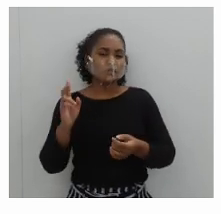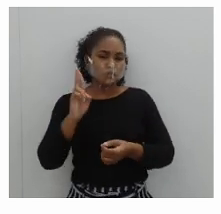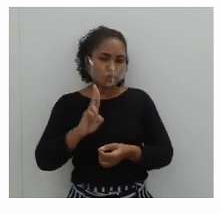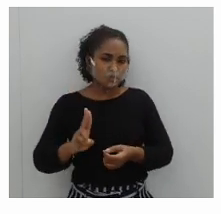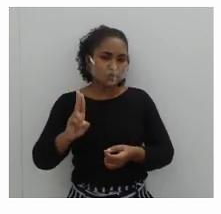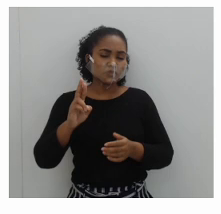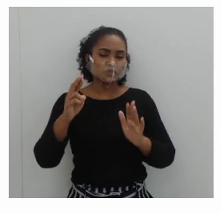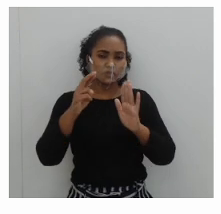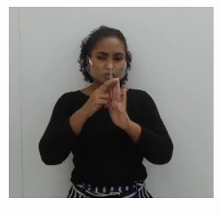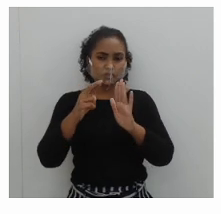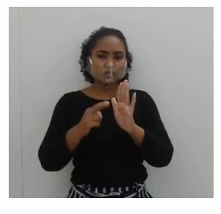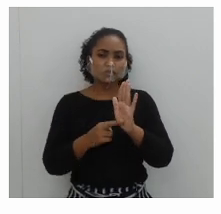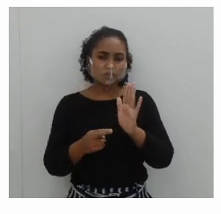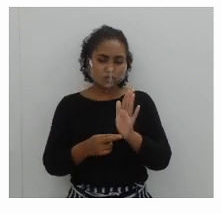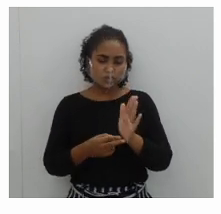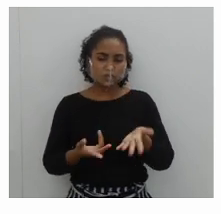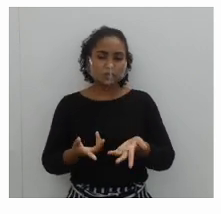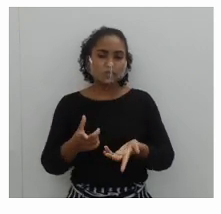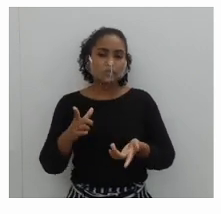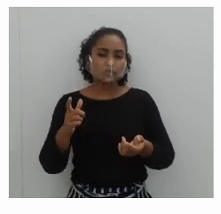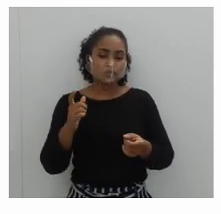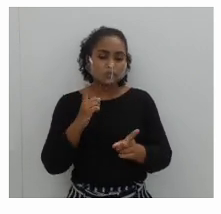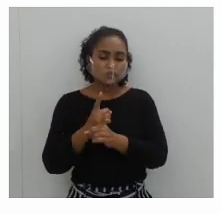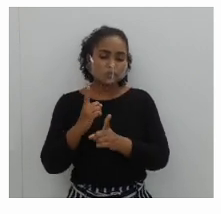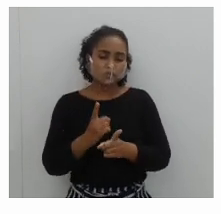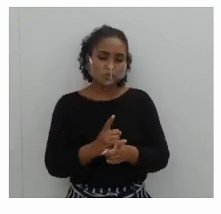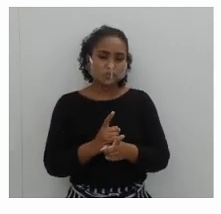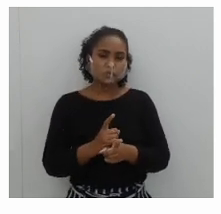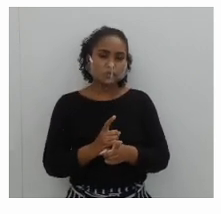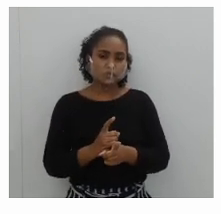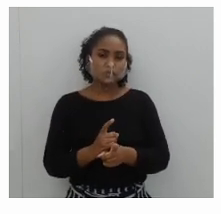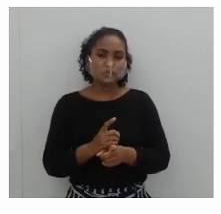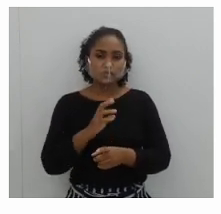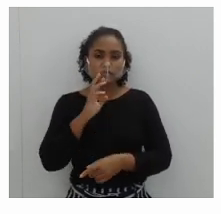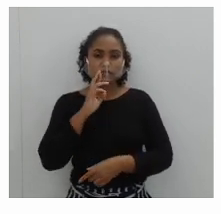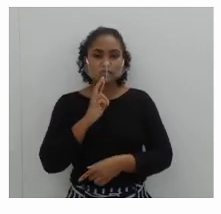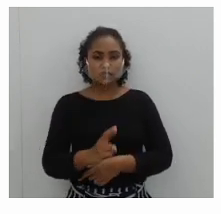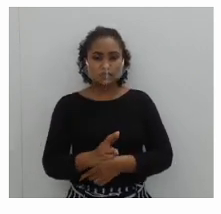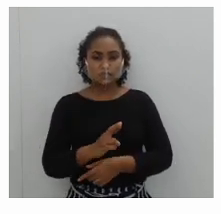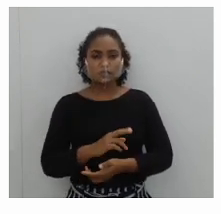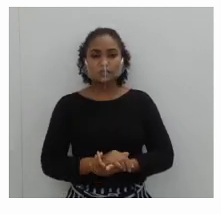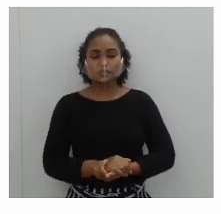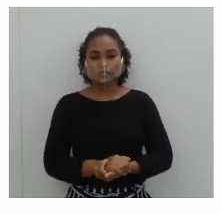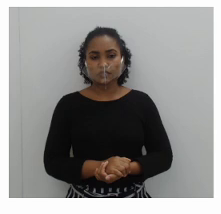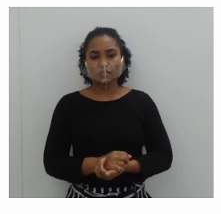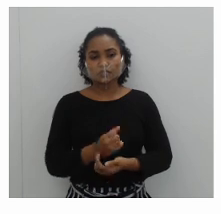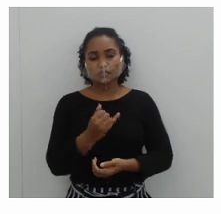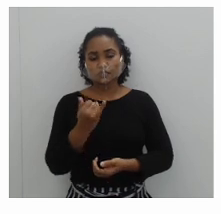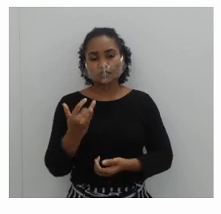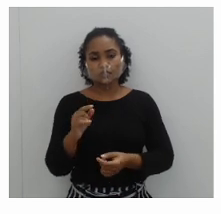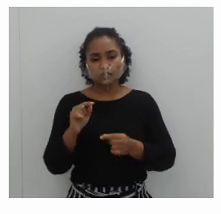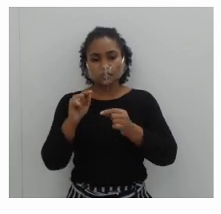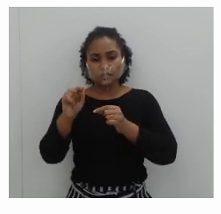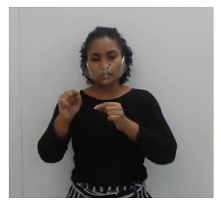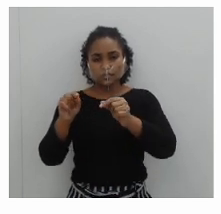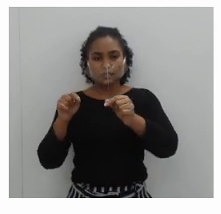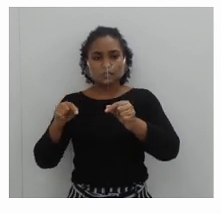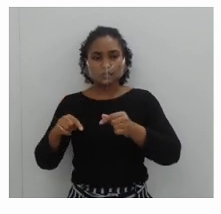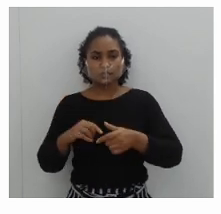vocês substituírem os valores e encontrar a resposta da quantidade de vértices, tá